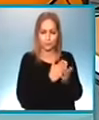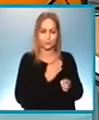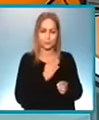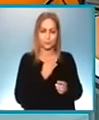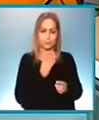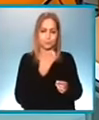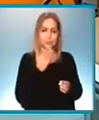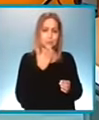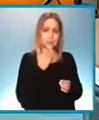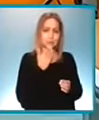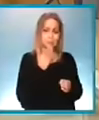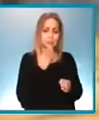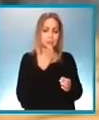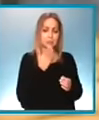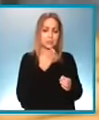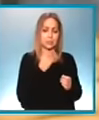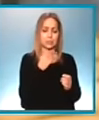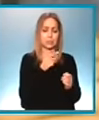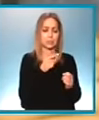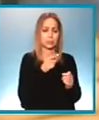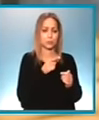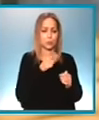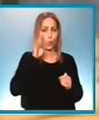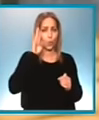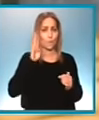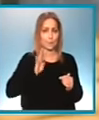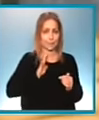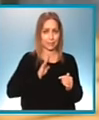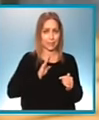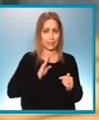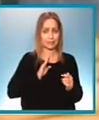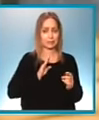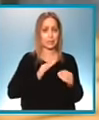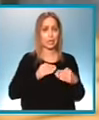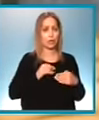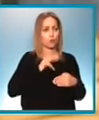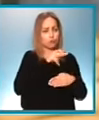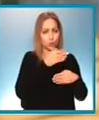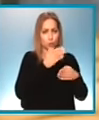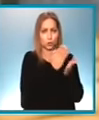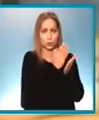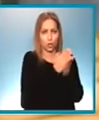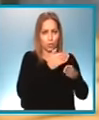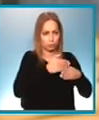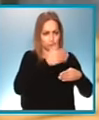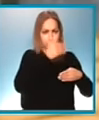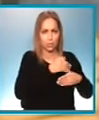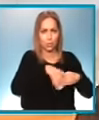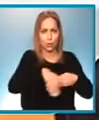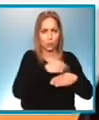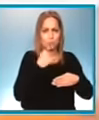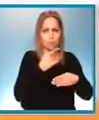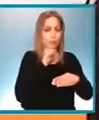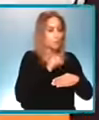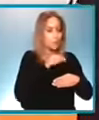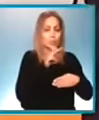para casa. Quem é que a mandou para casa? Como é que diz? Exército. Exército. Encontrou uma barricada? Sim, barricada na rua. E disseram, olha, menina,